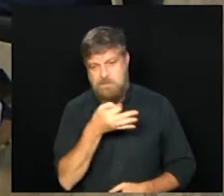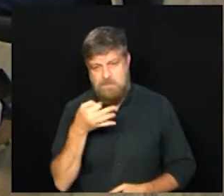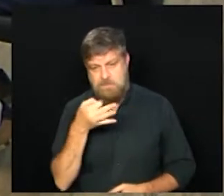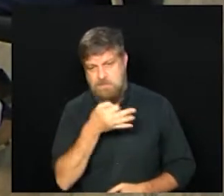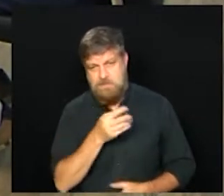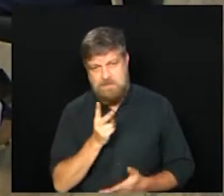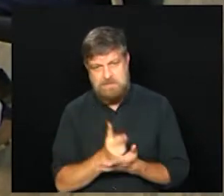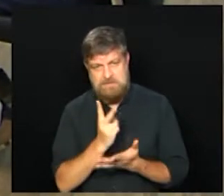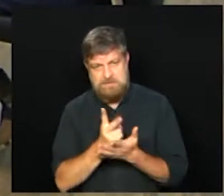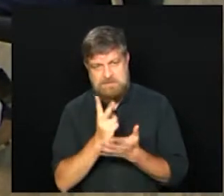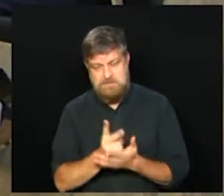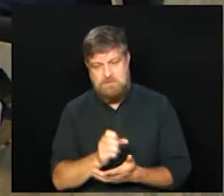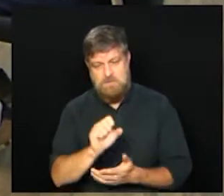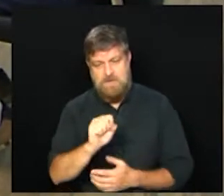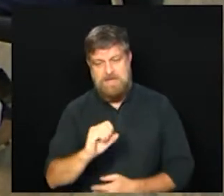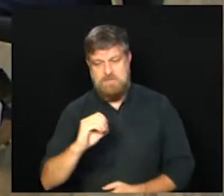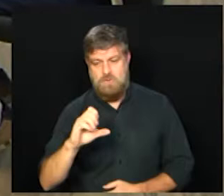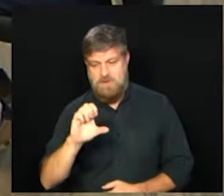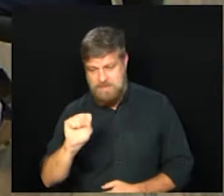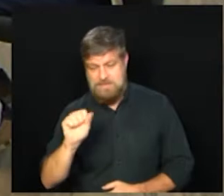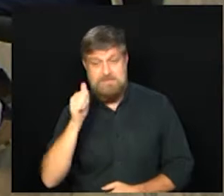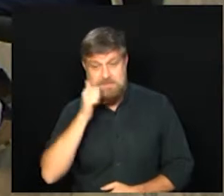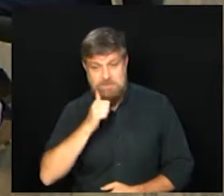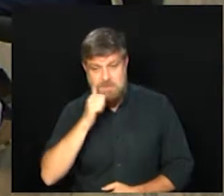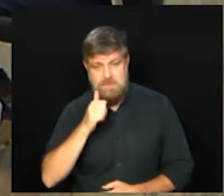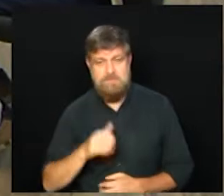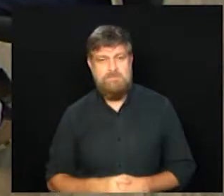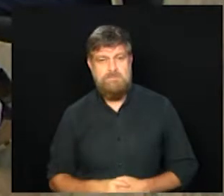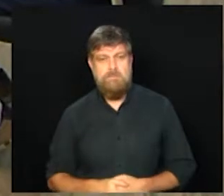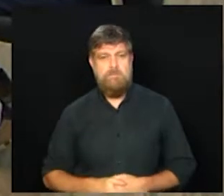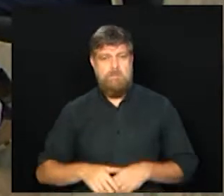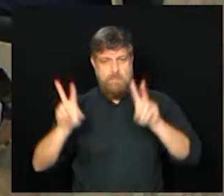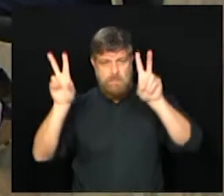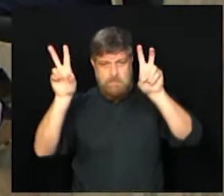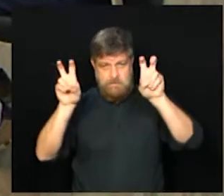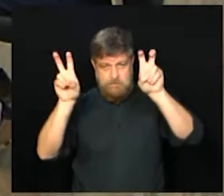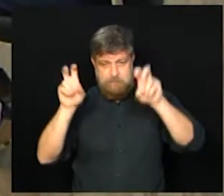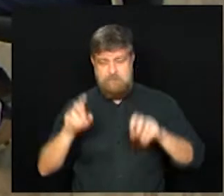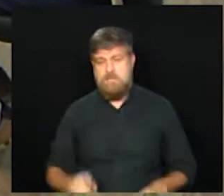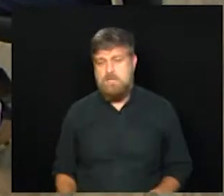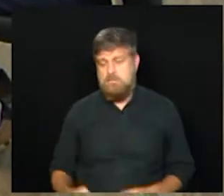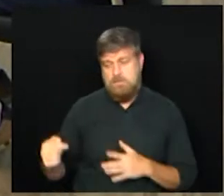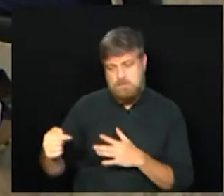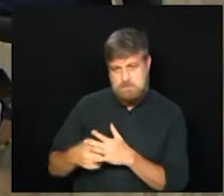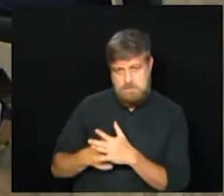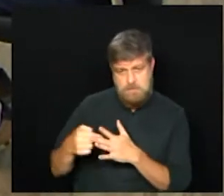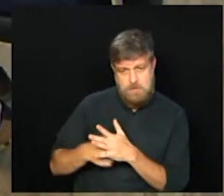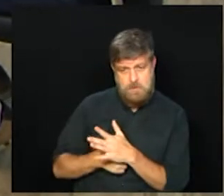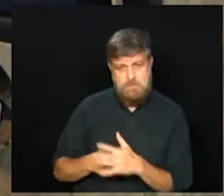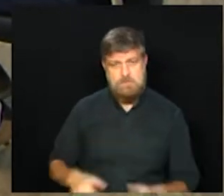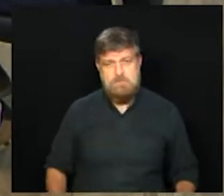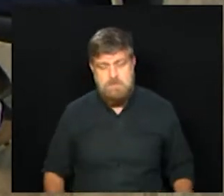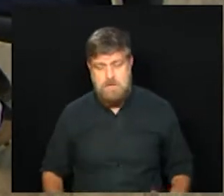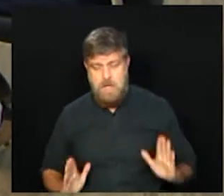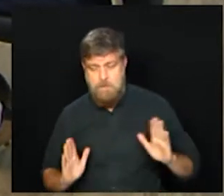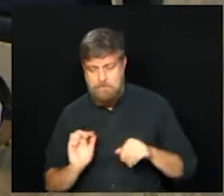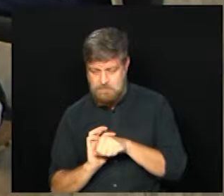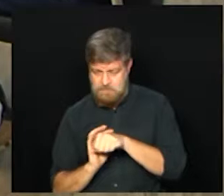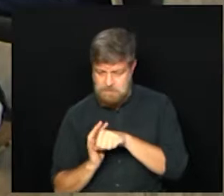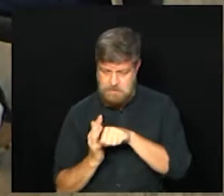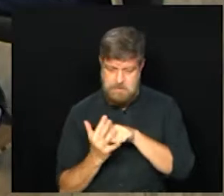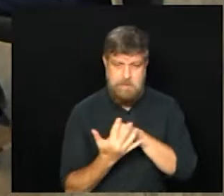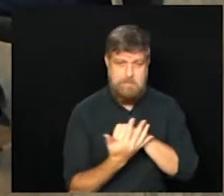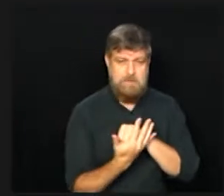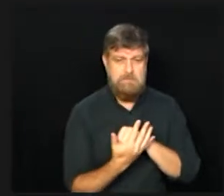Excesso Mulher. Com relação ao seu questionamento, durante a pandemia,